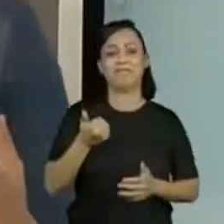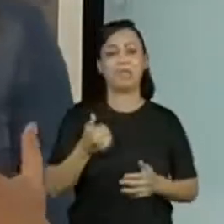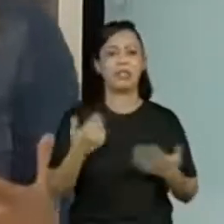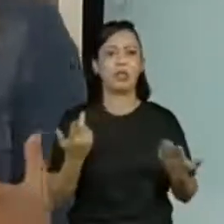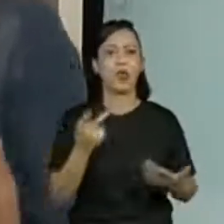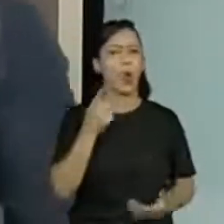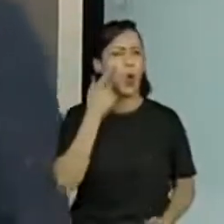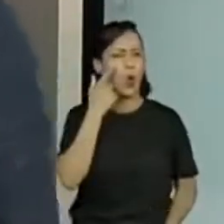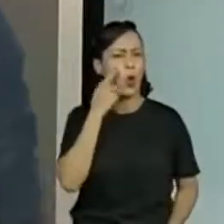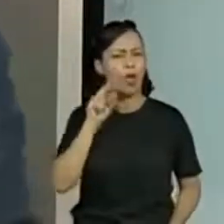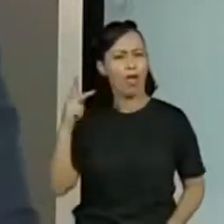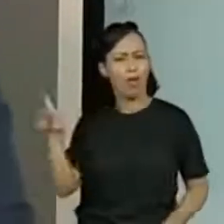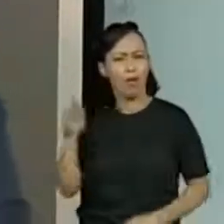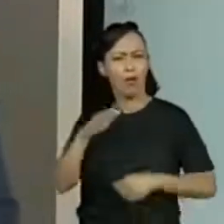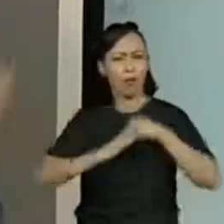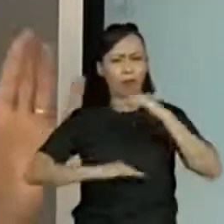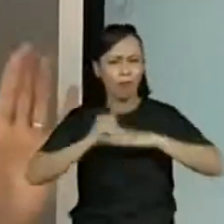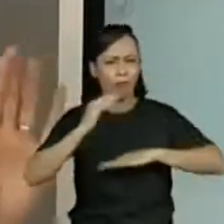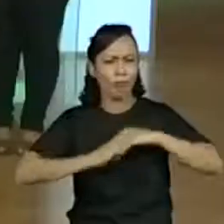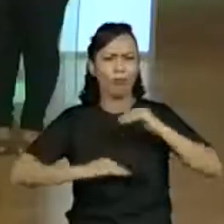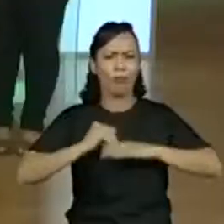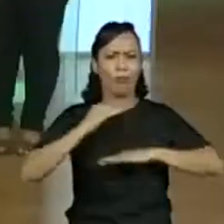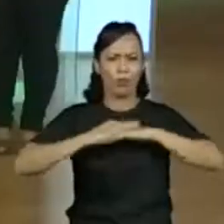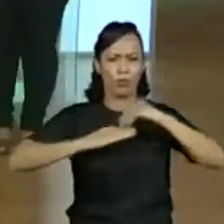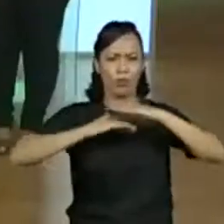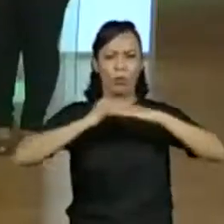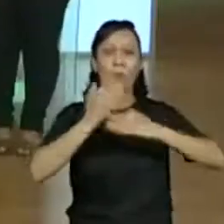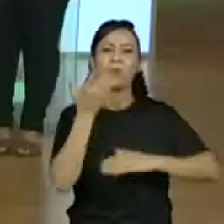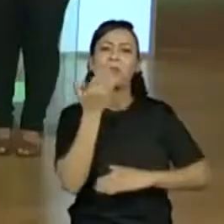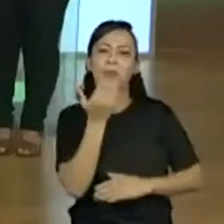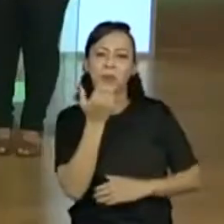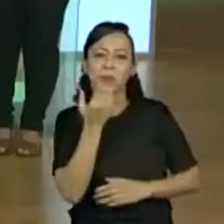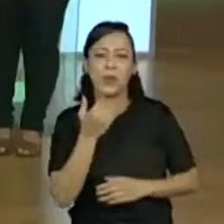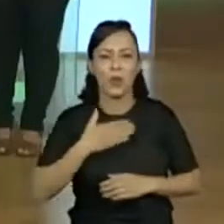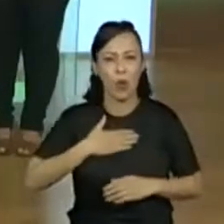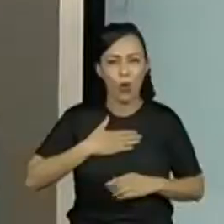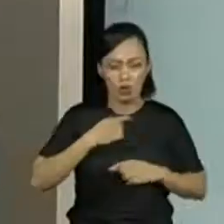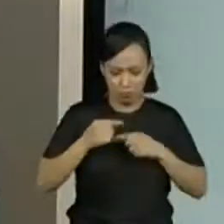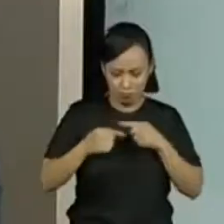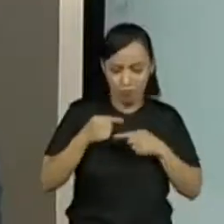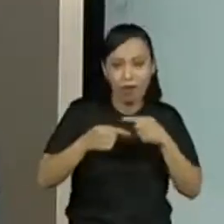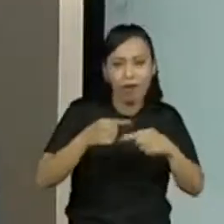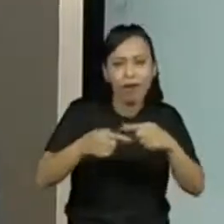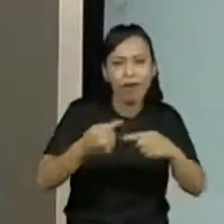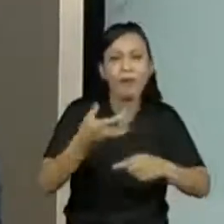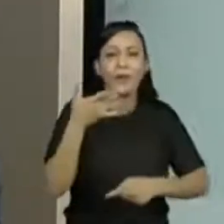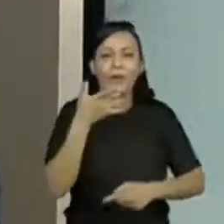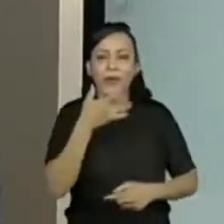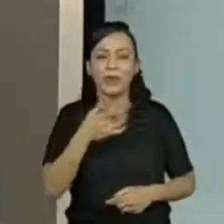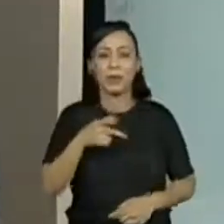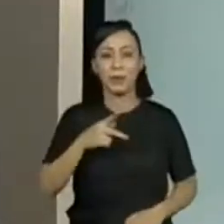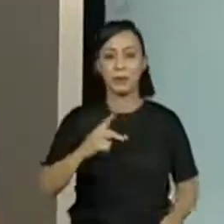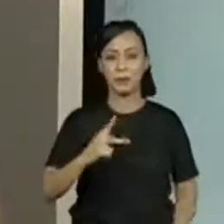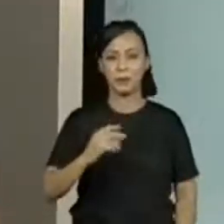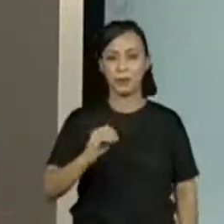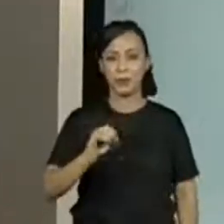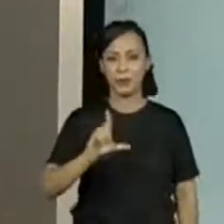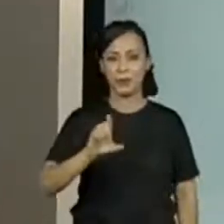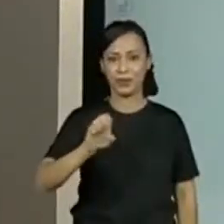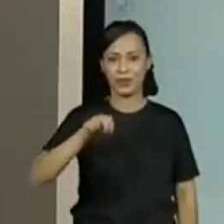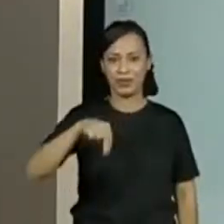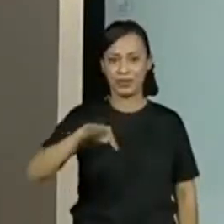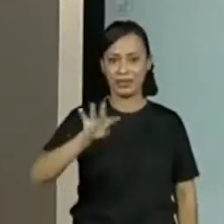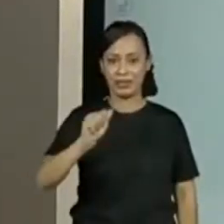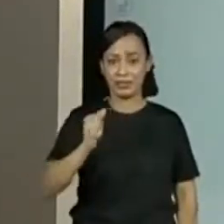de ver johado é enjoada panqueca colocar ali eu quero ver esse varal lindo maravilhoso que